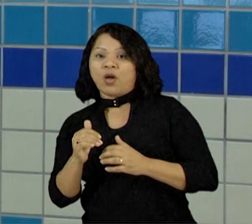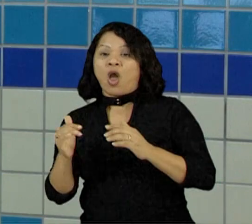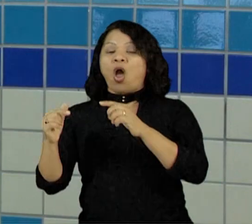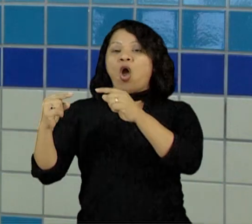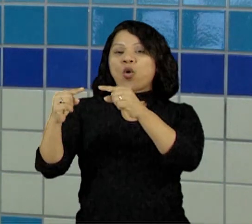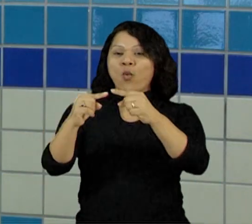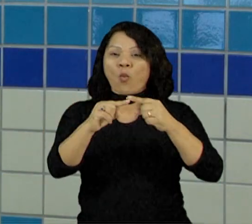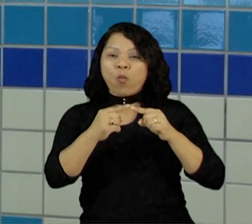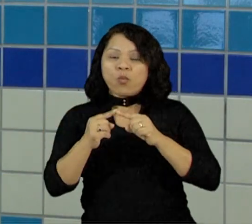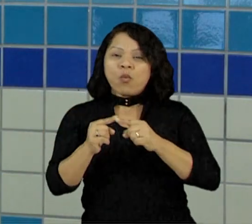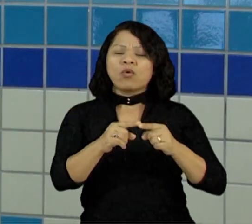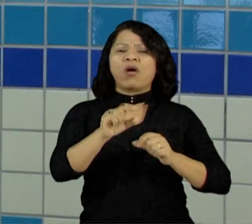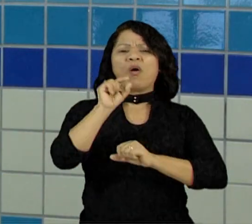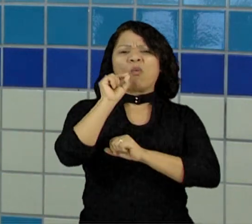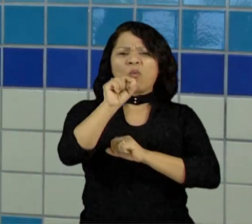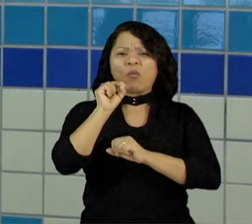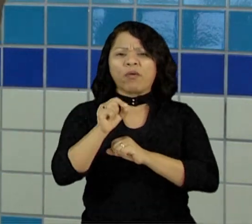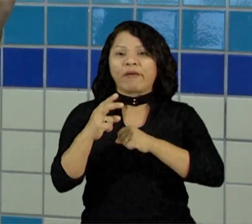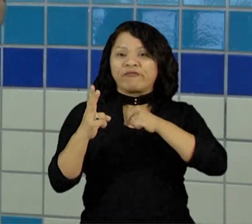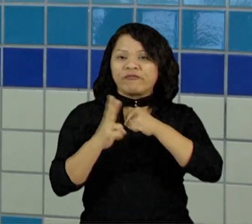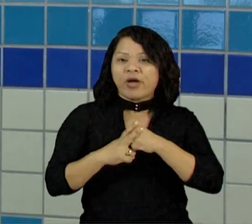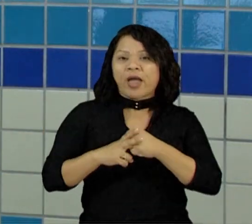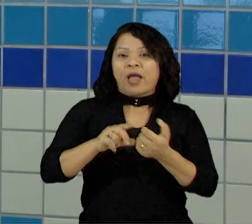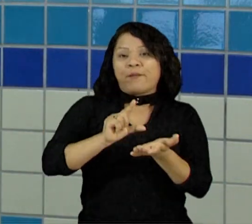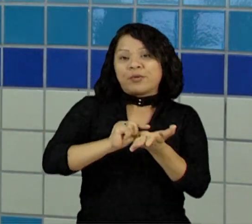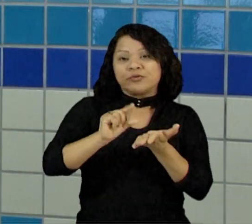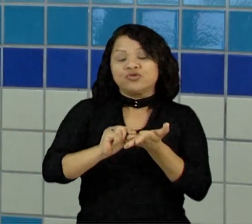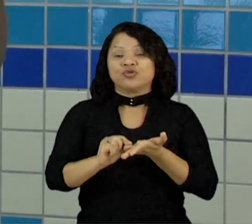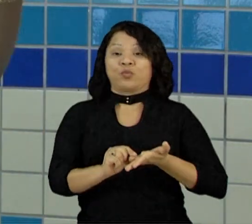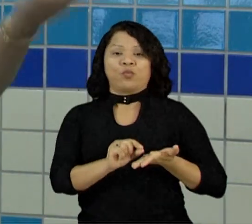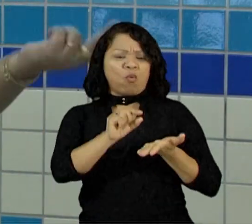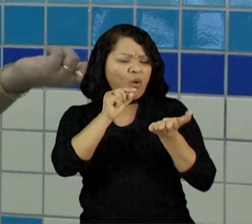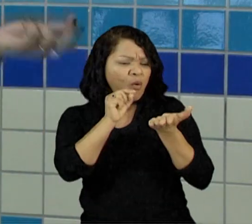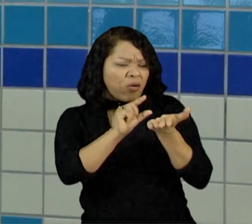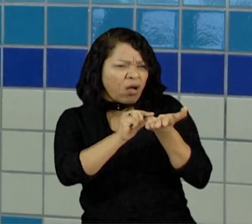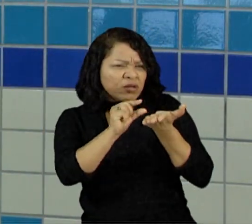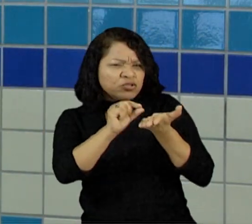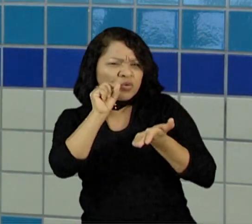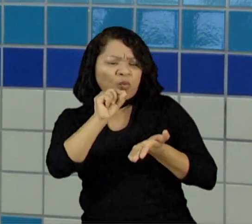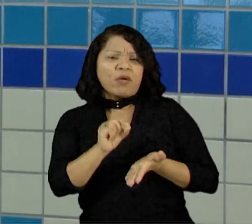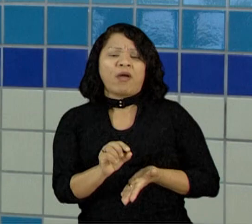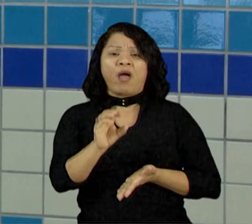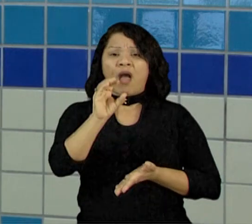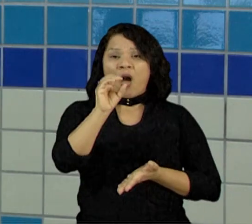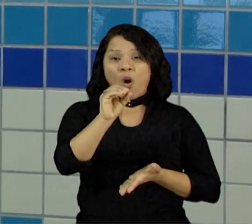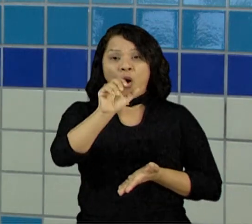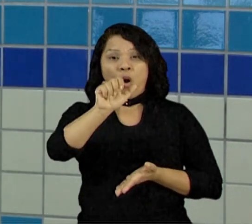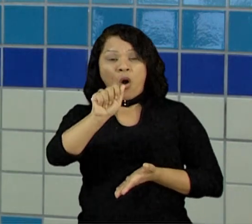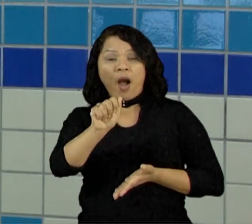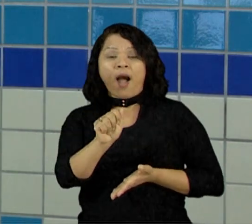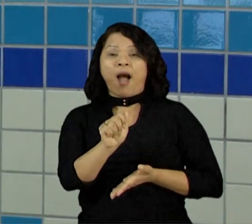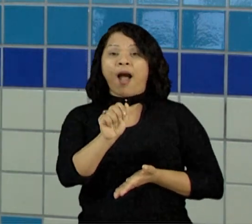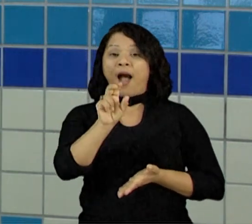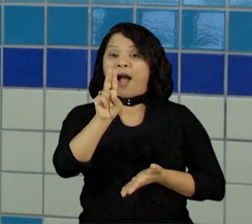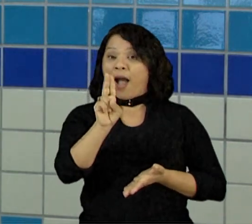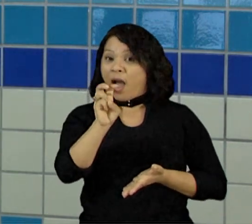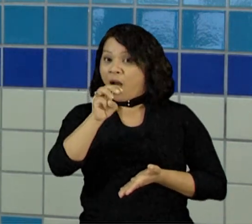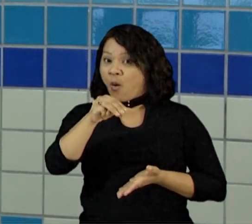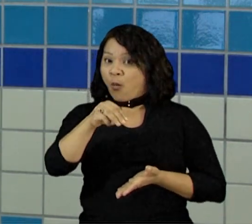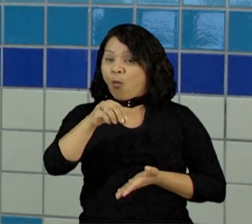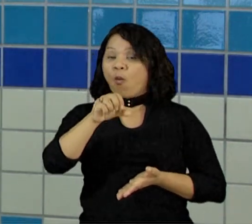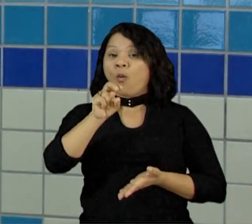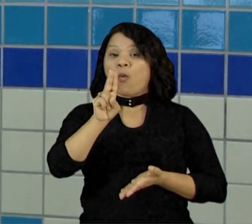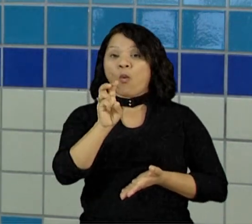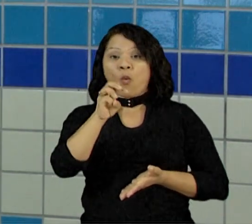artigo. Professor, o que é o artigo? O, a, umas, são os artigos, são as palavrinhas